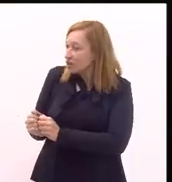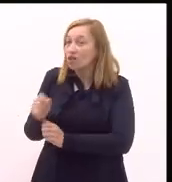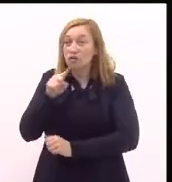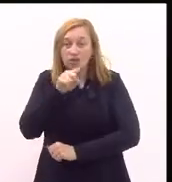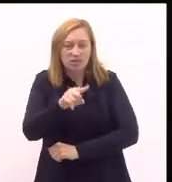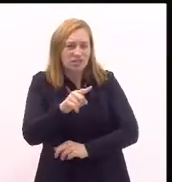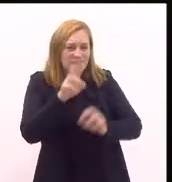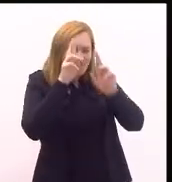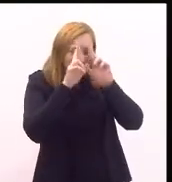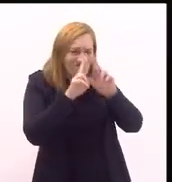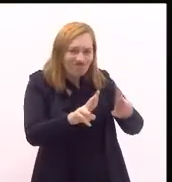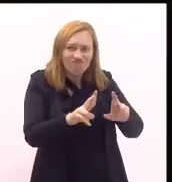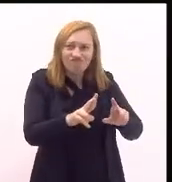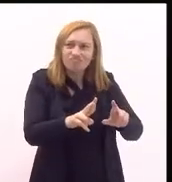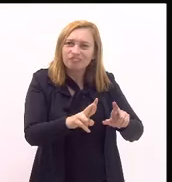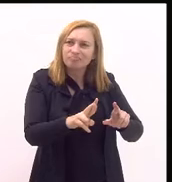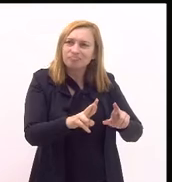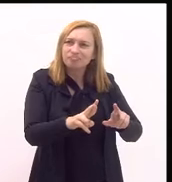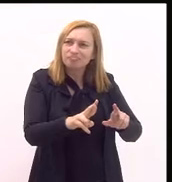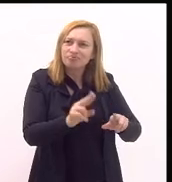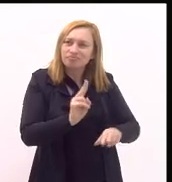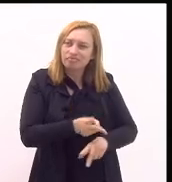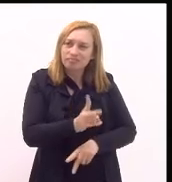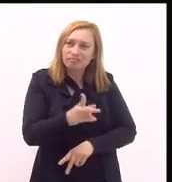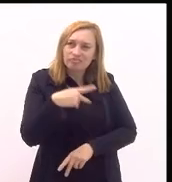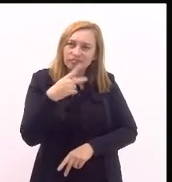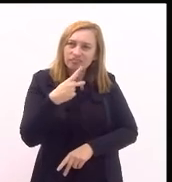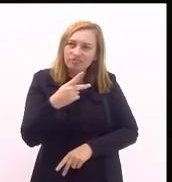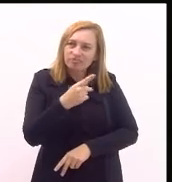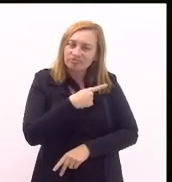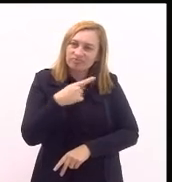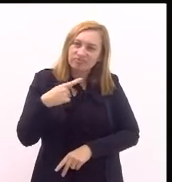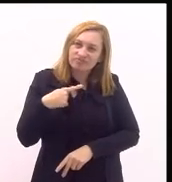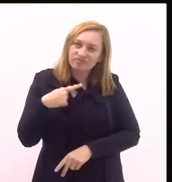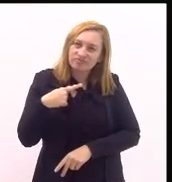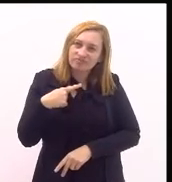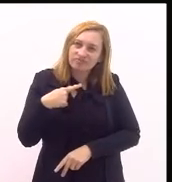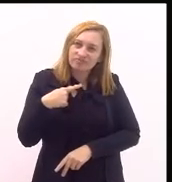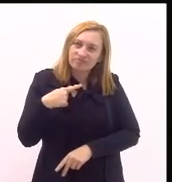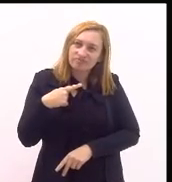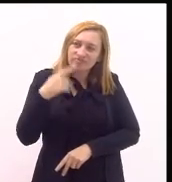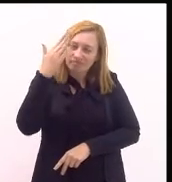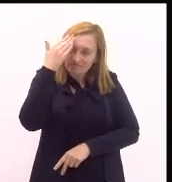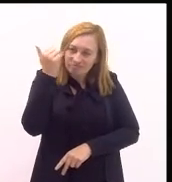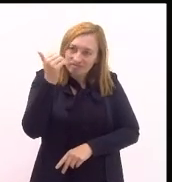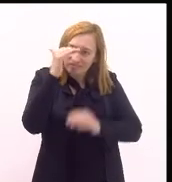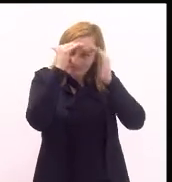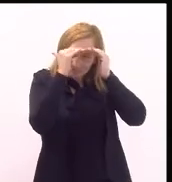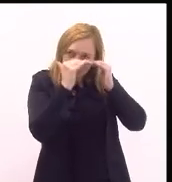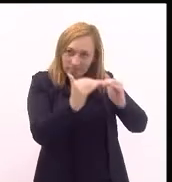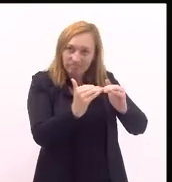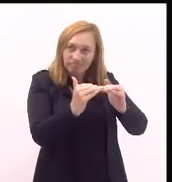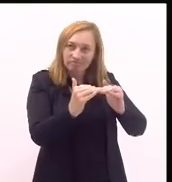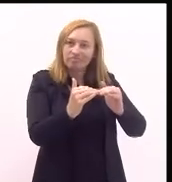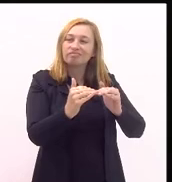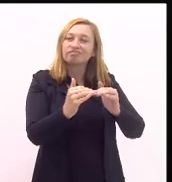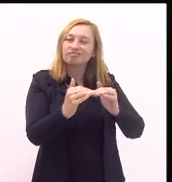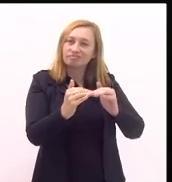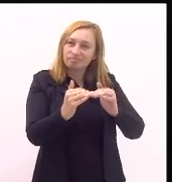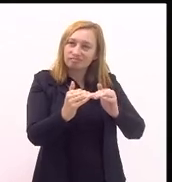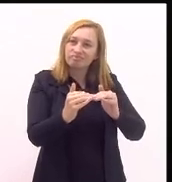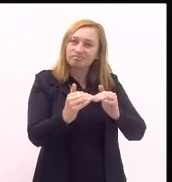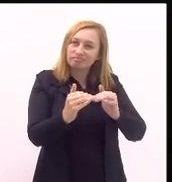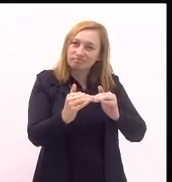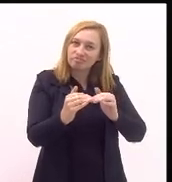que respeitosamente sempre diz minha pastora eu sei obedecer ar Kia